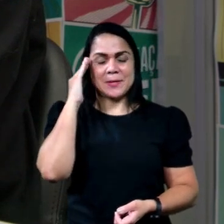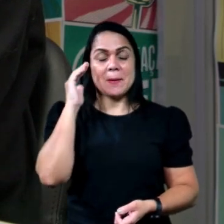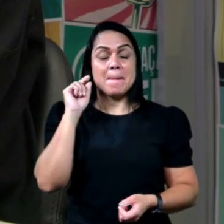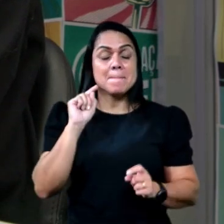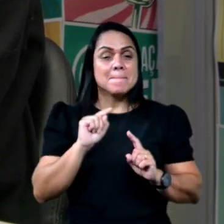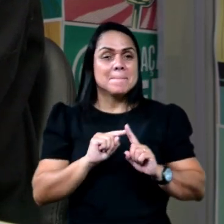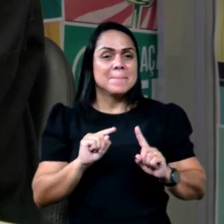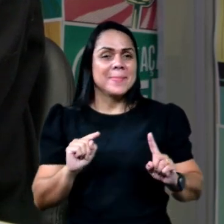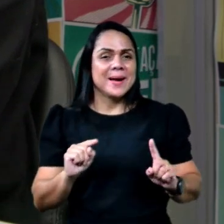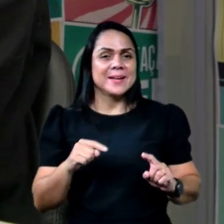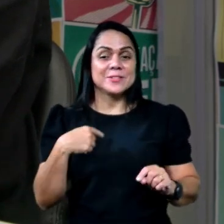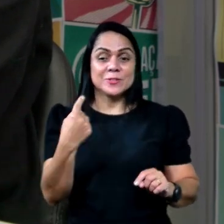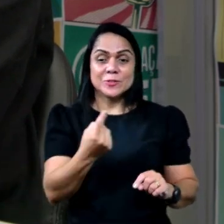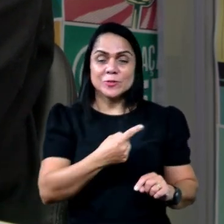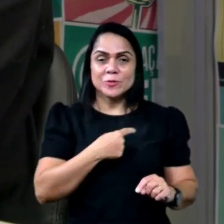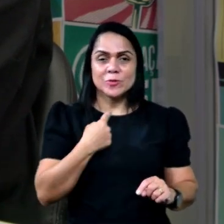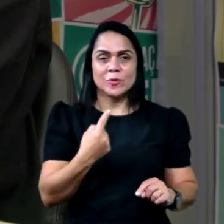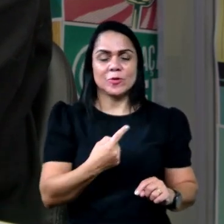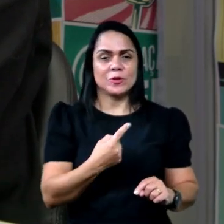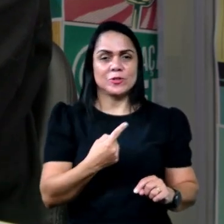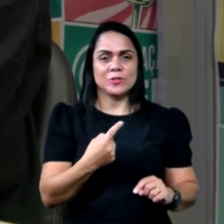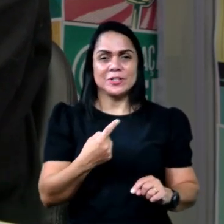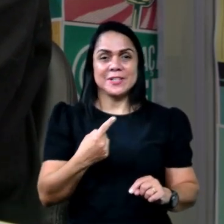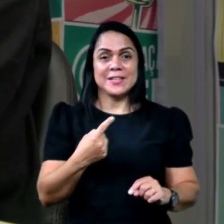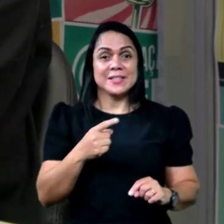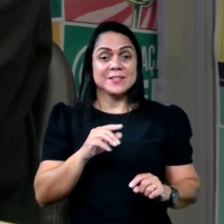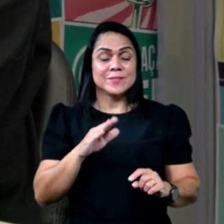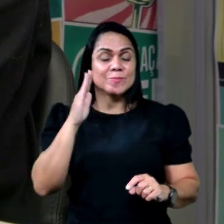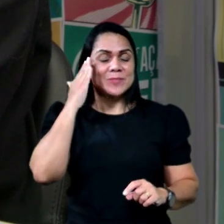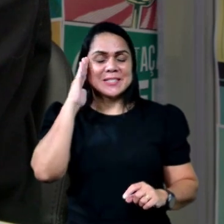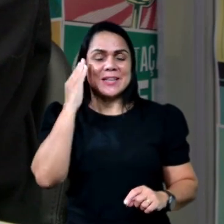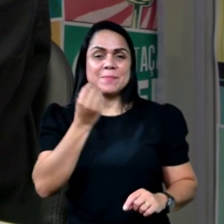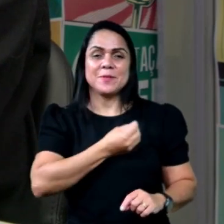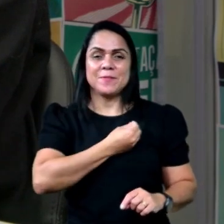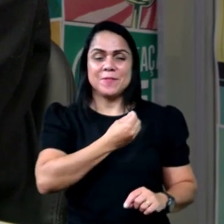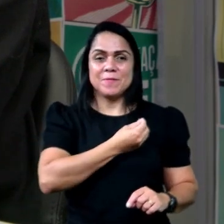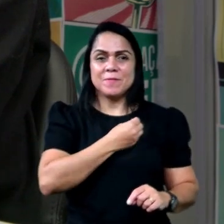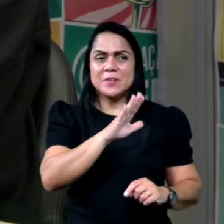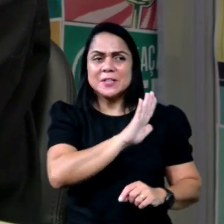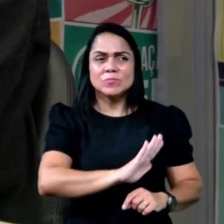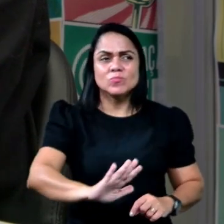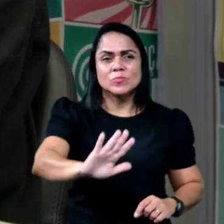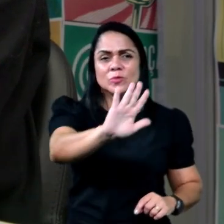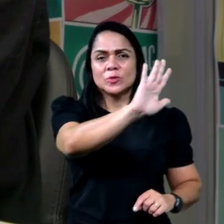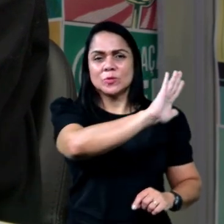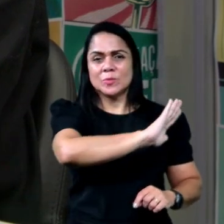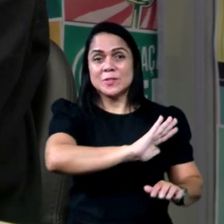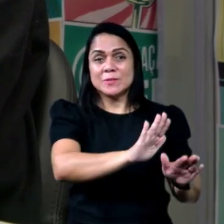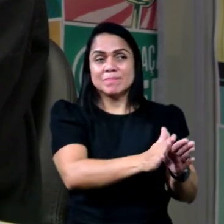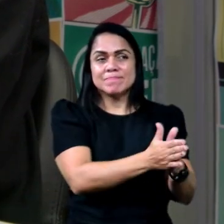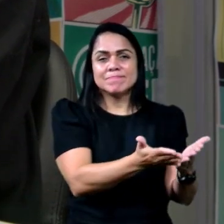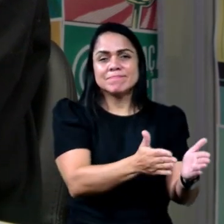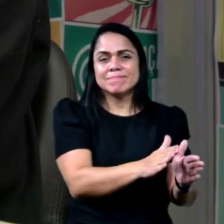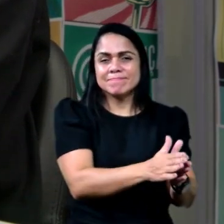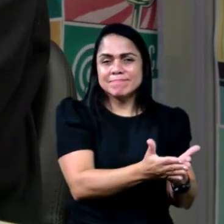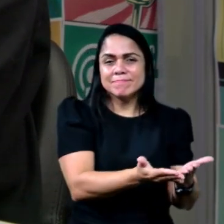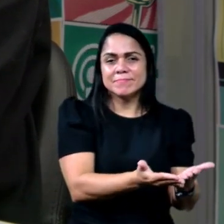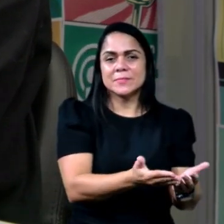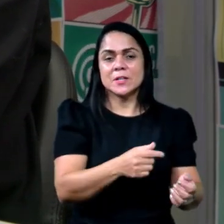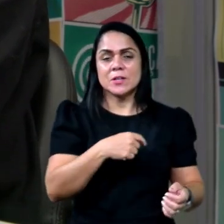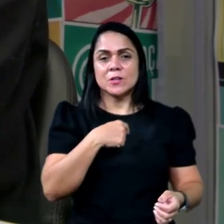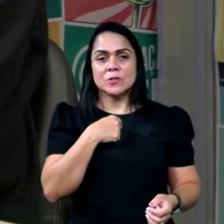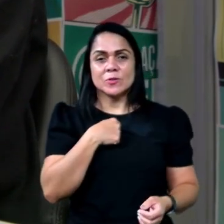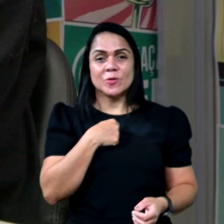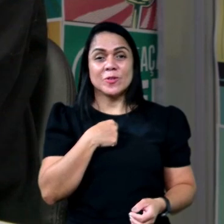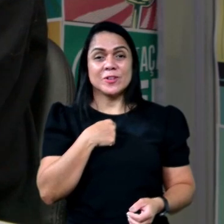gente que não sabe muito sobre o que é viver no universo periférico. A gente não sabe nada ainda. A gente sabe muito pouco sobre o que